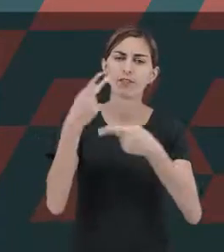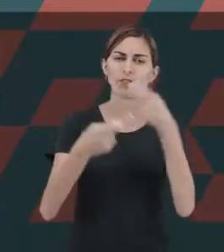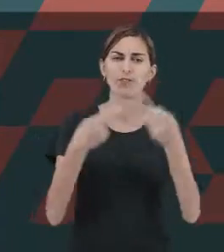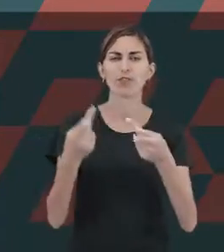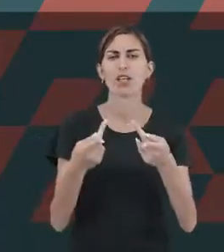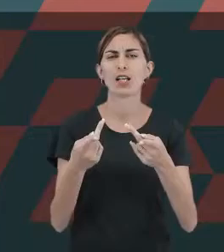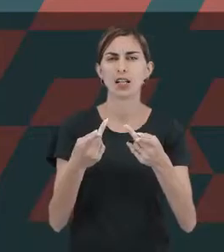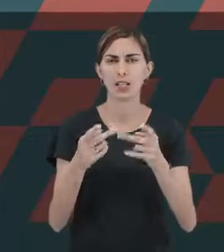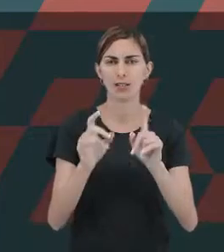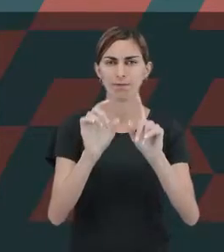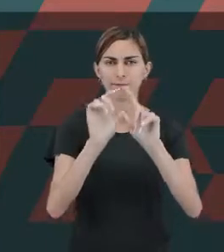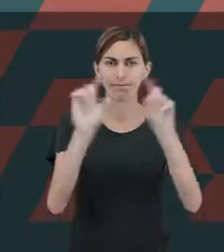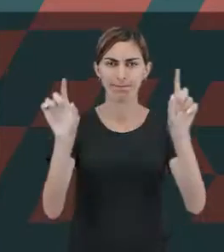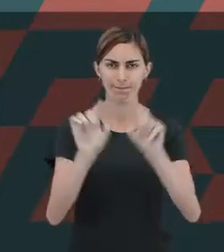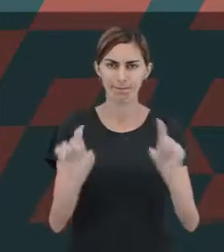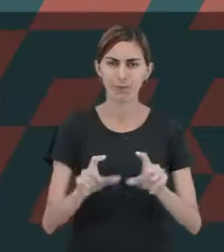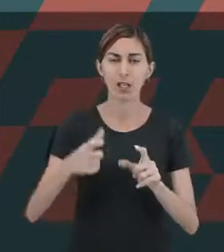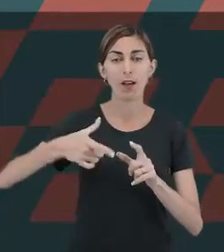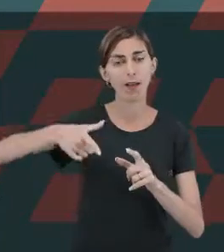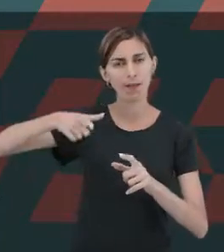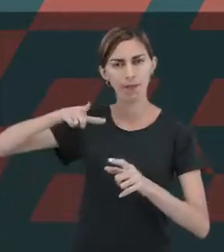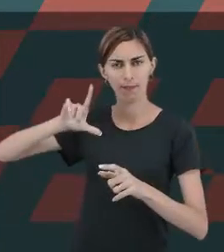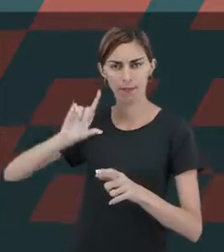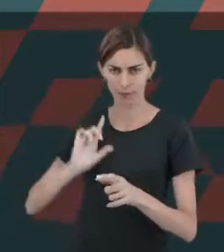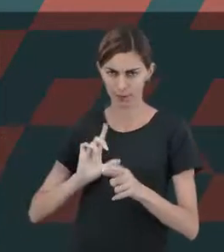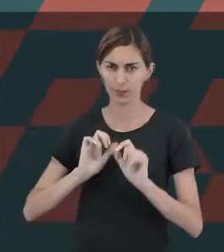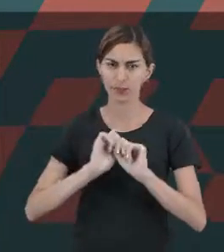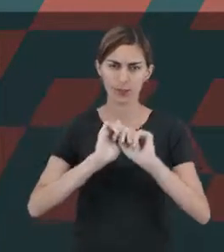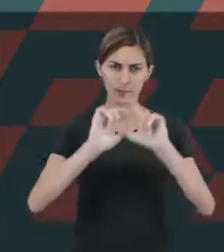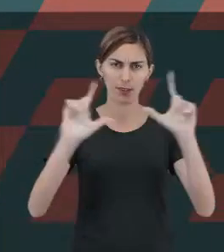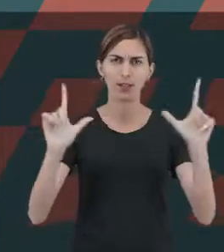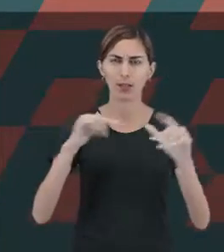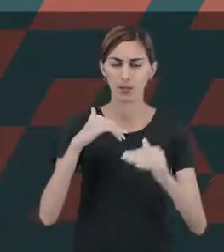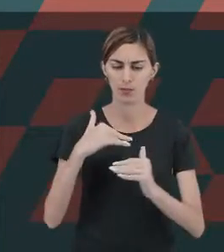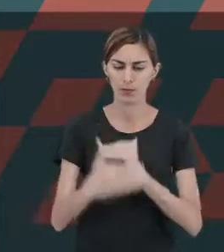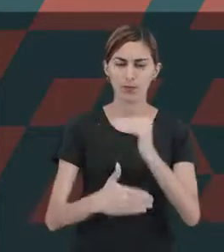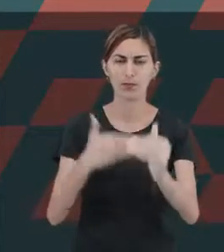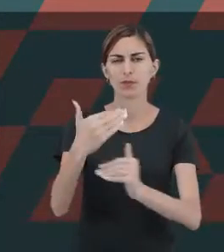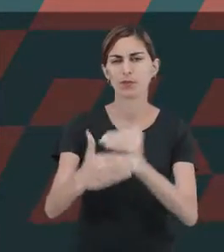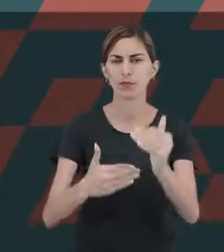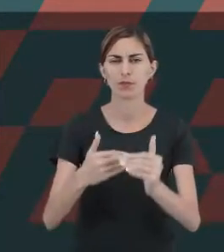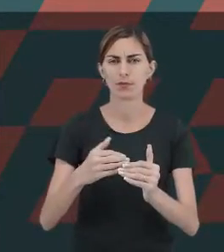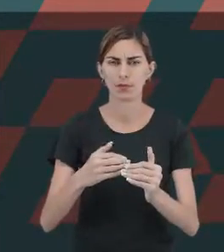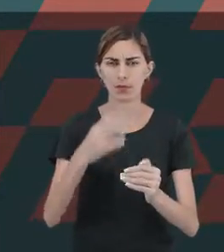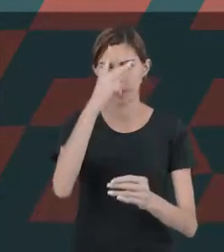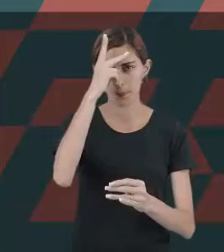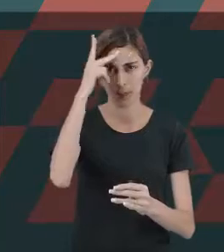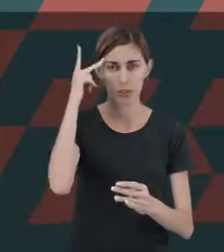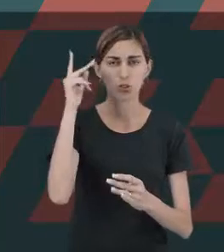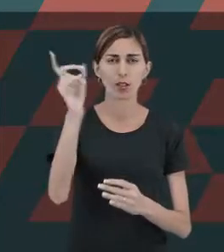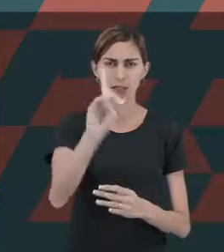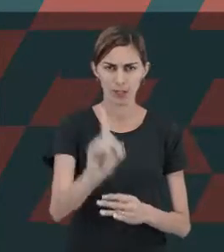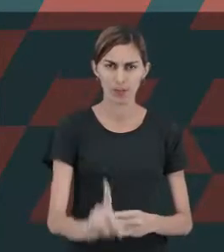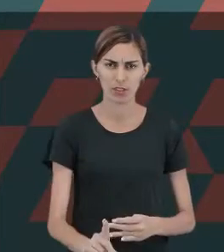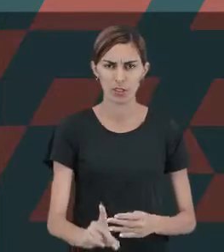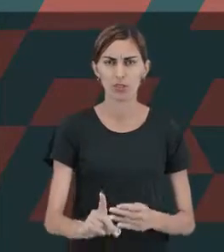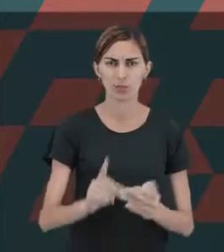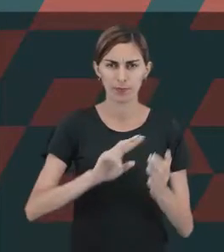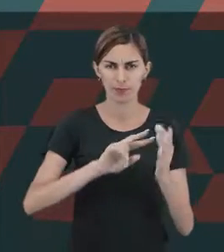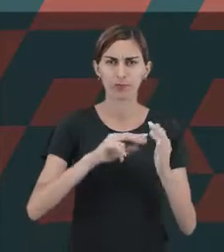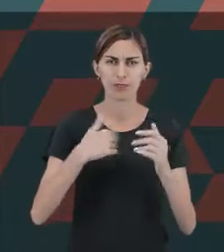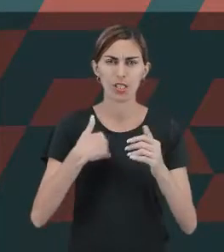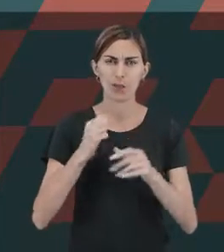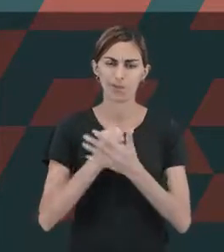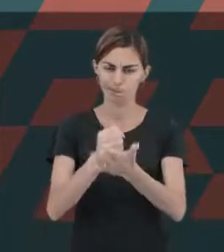as terminologias. Anteriormente, claro, no processo de evolução da pessoa com deficiência no contexto